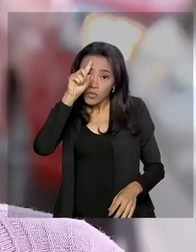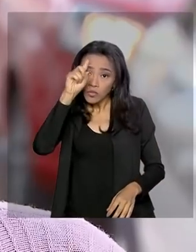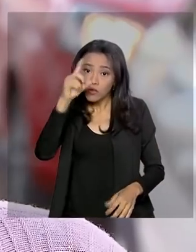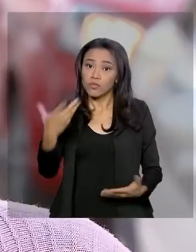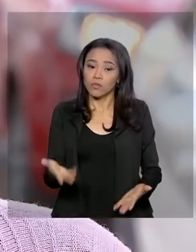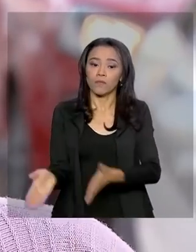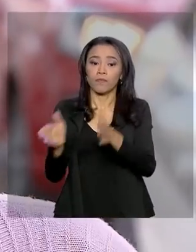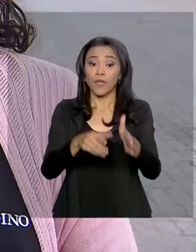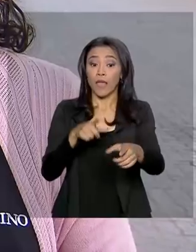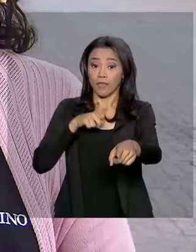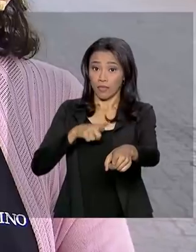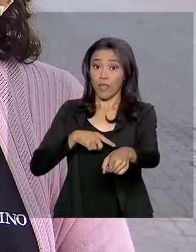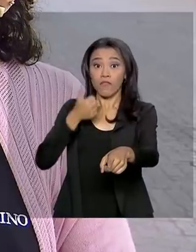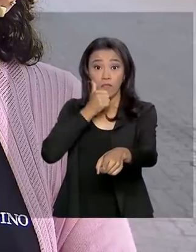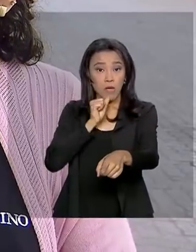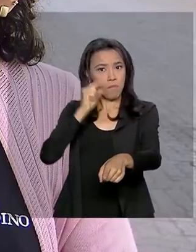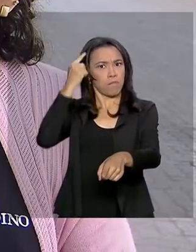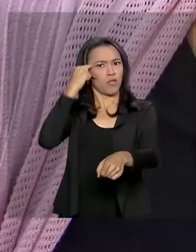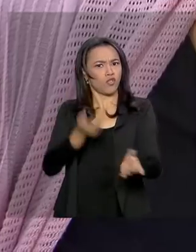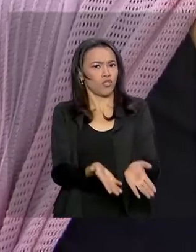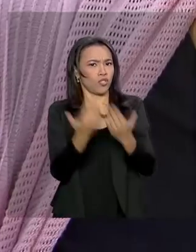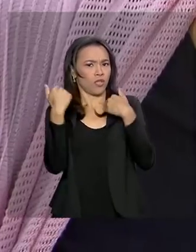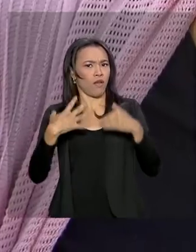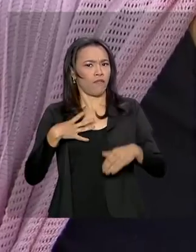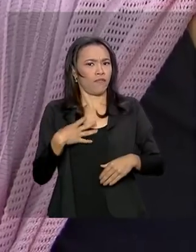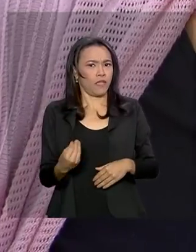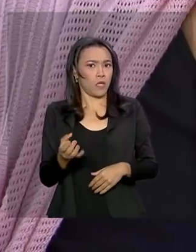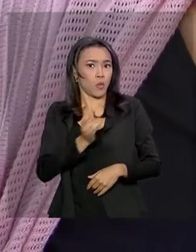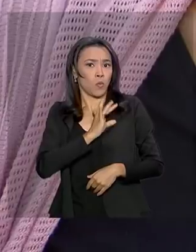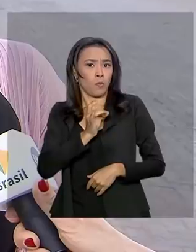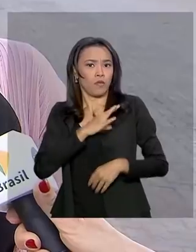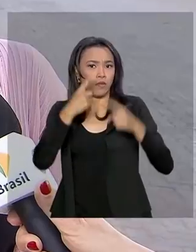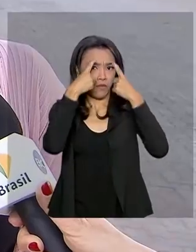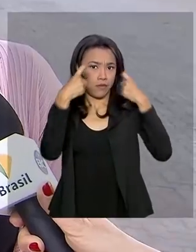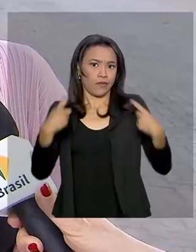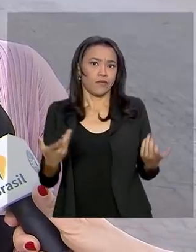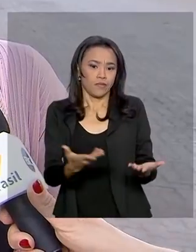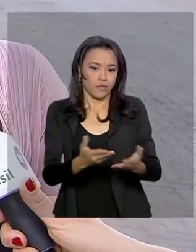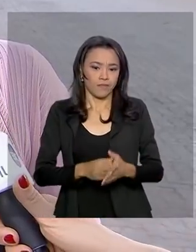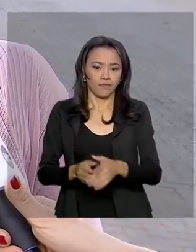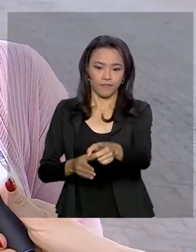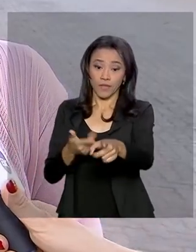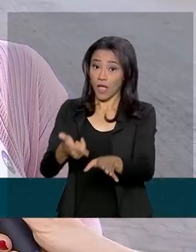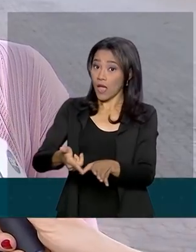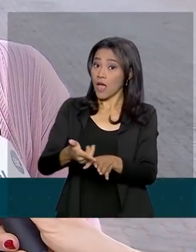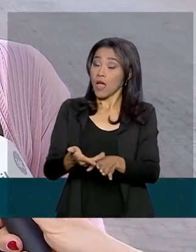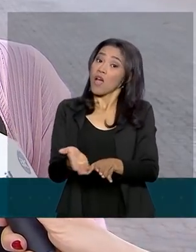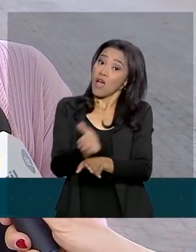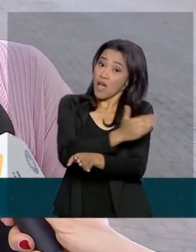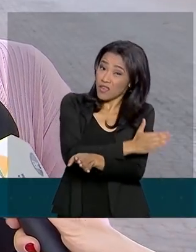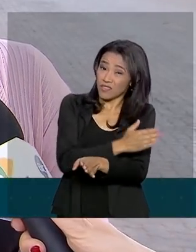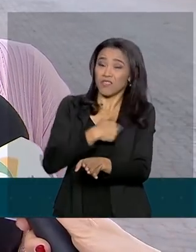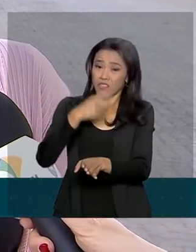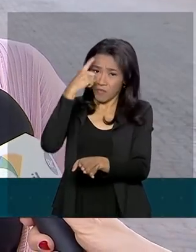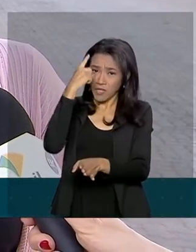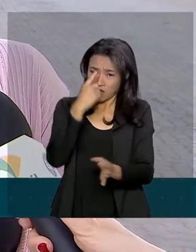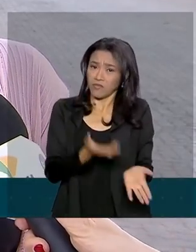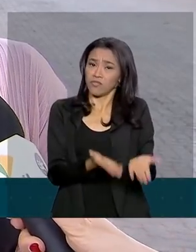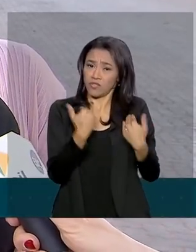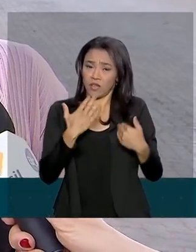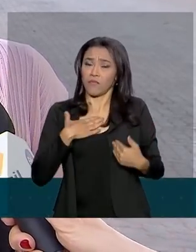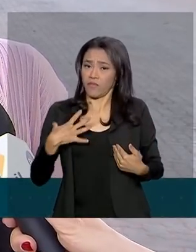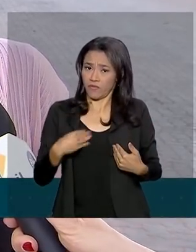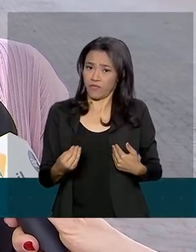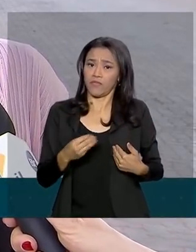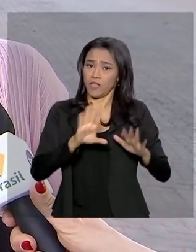Teve mãe que até pensou em tirar a filha da escola com medo da violência. Antes de ter o projeto, eu estava pensando em tirar ela, porque